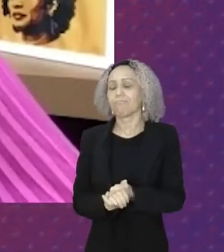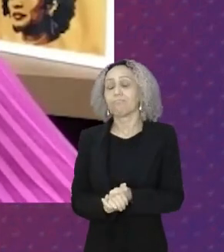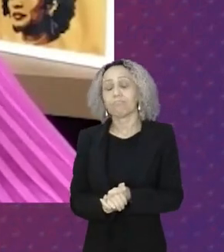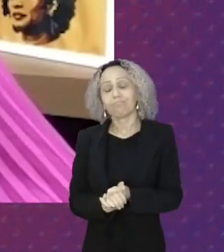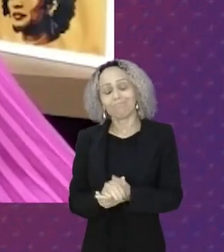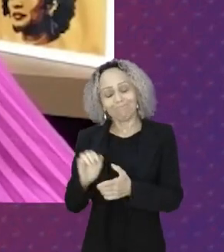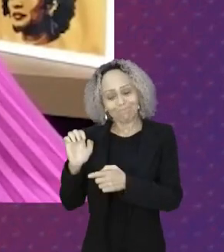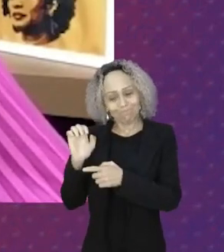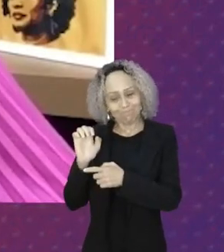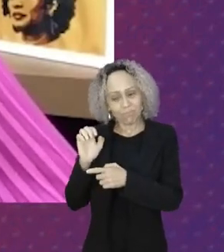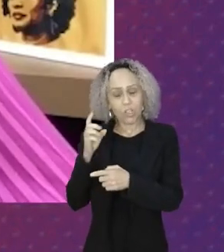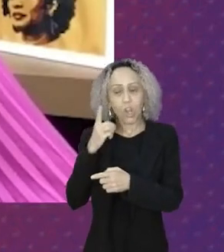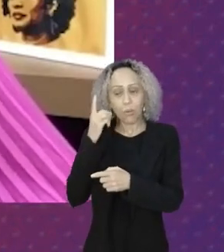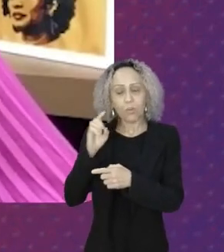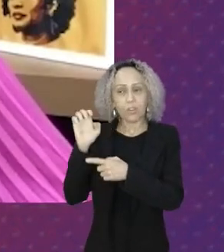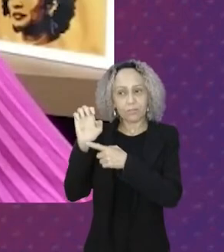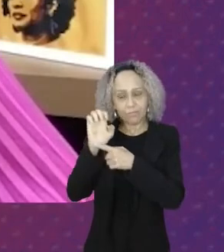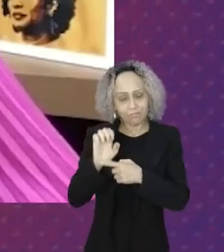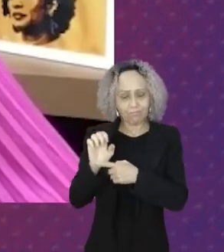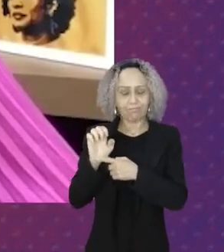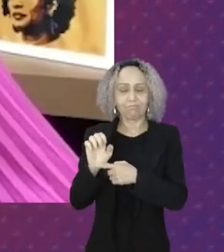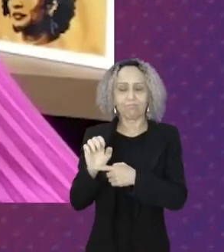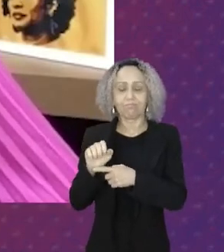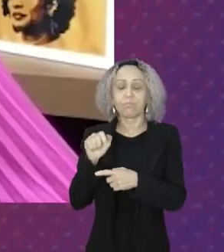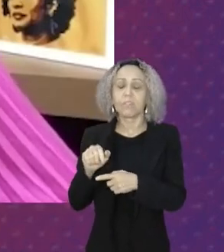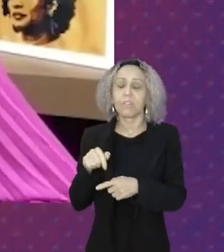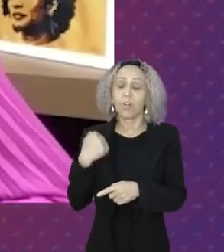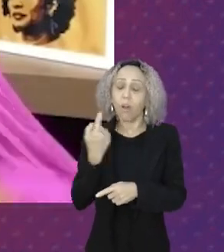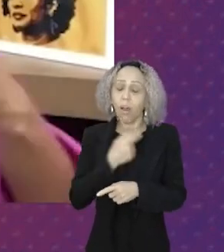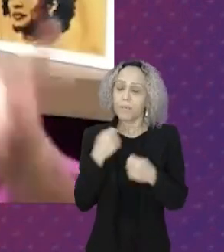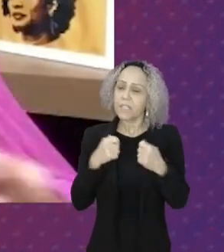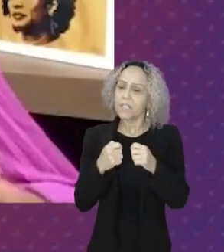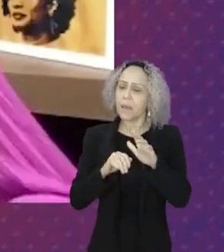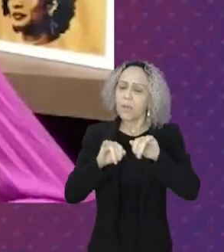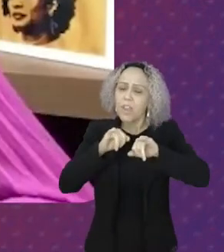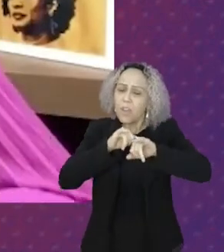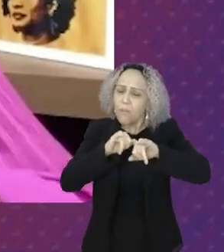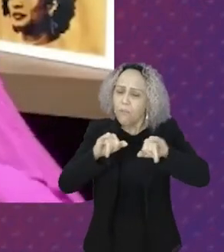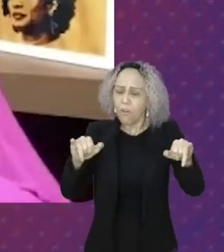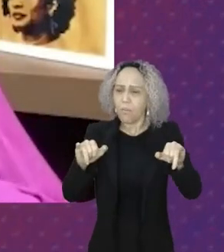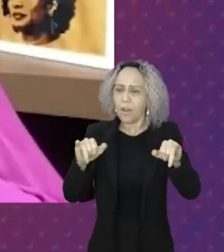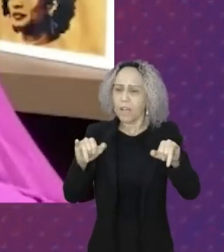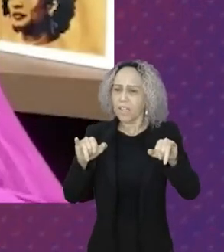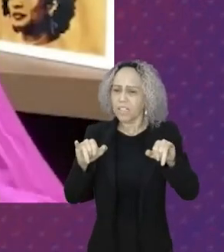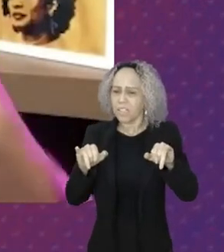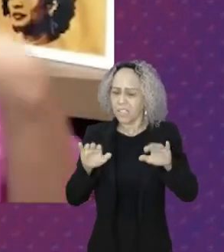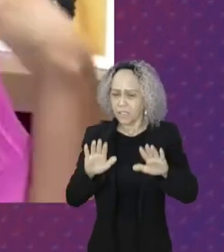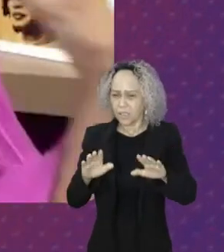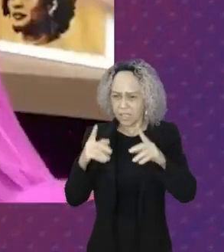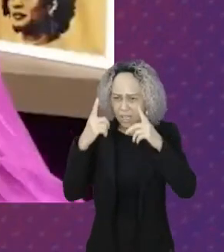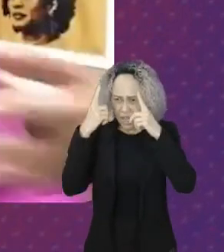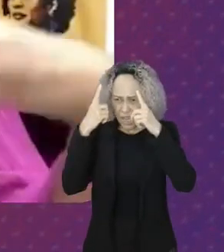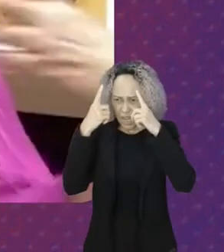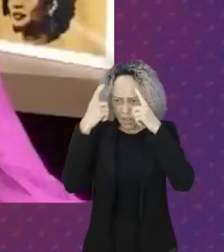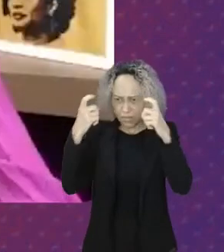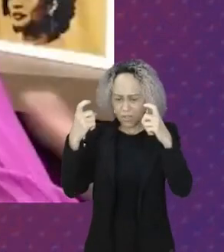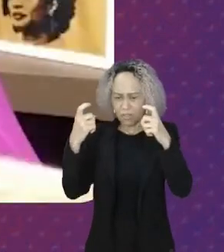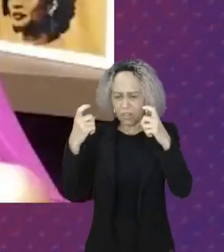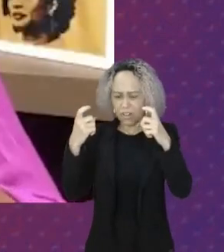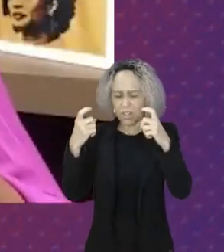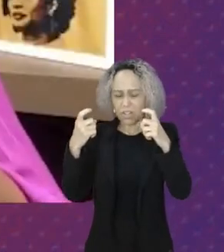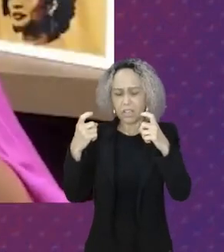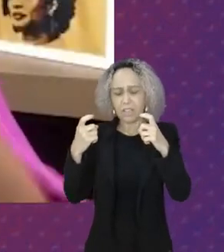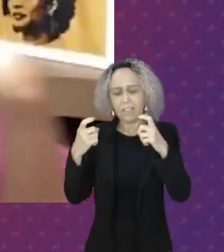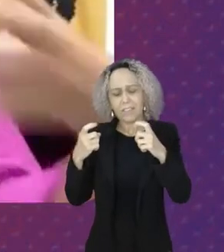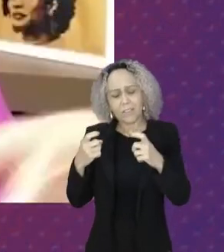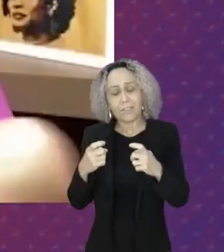muito mais. Nós precisamos informar que, para além das violências já